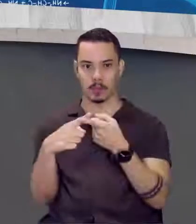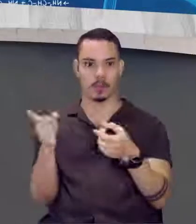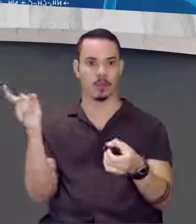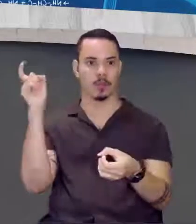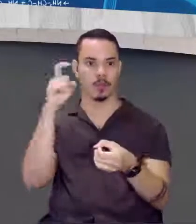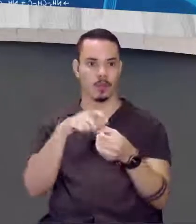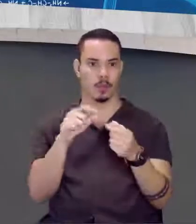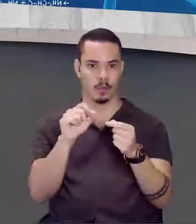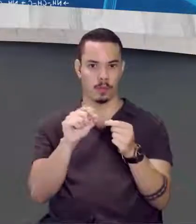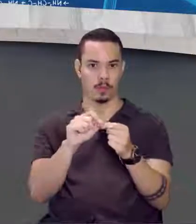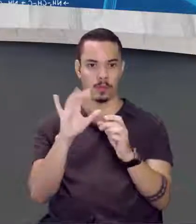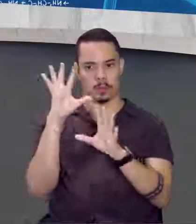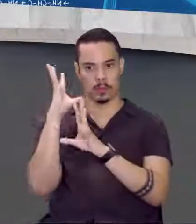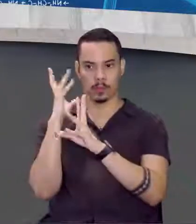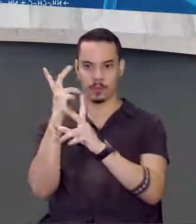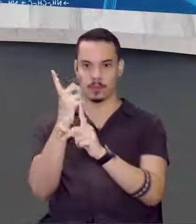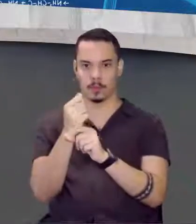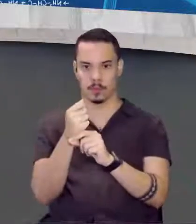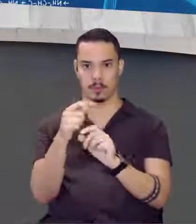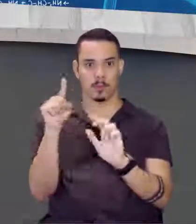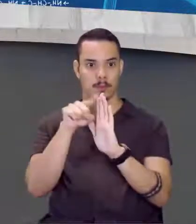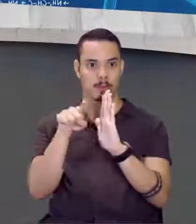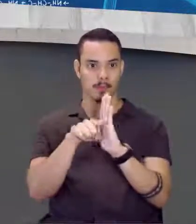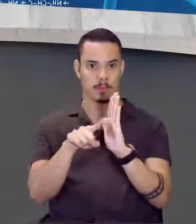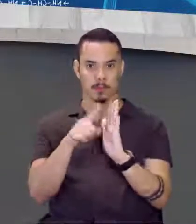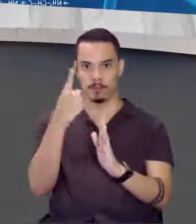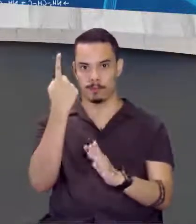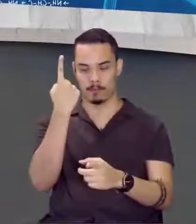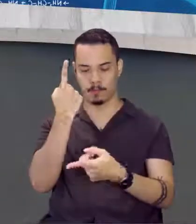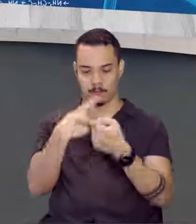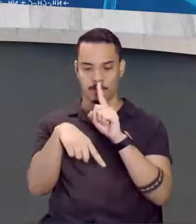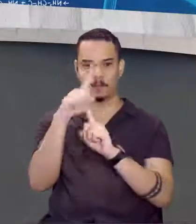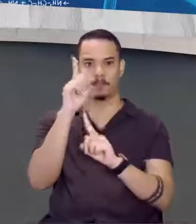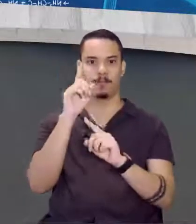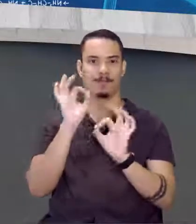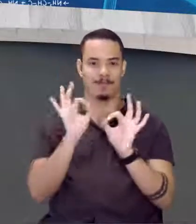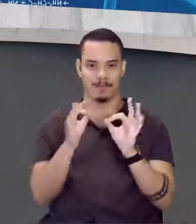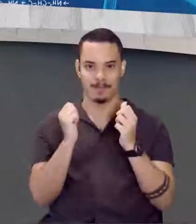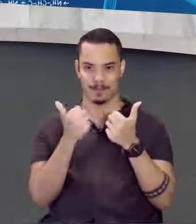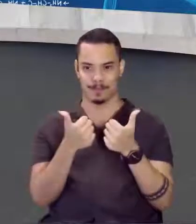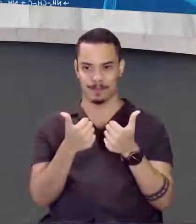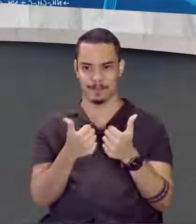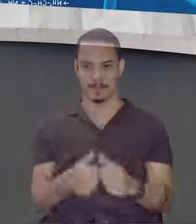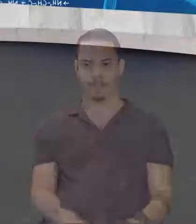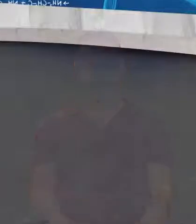voltaremos para fazer uma revisão e você ter sucesso na sua atividade de sala. Valeu?